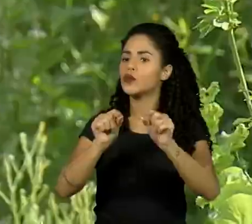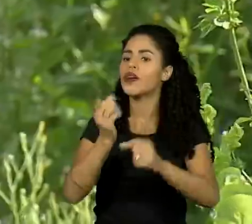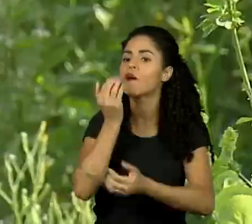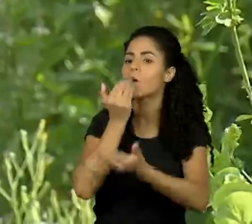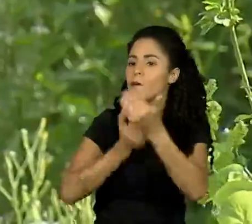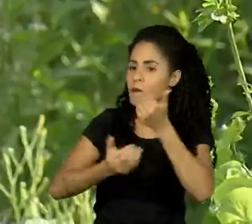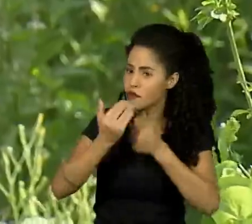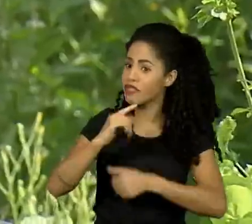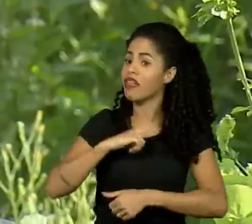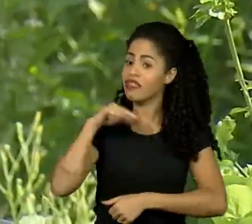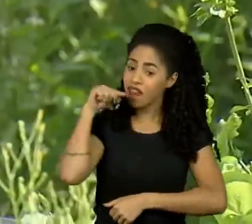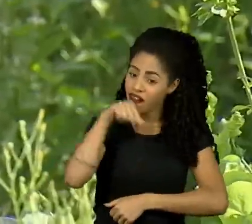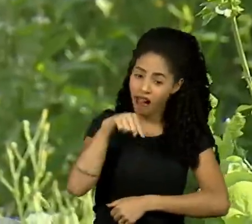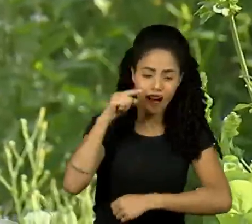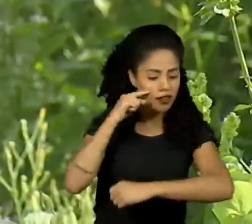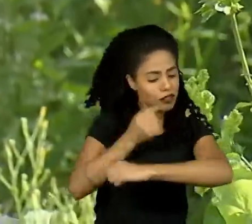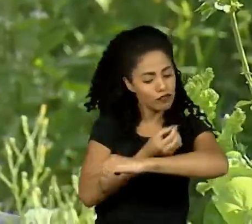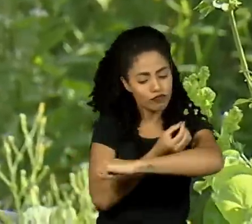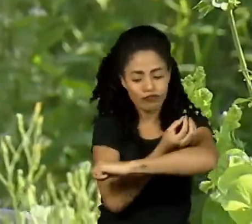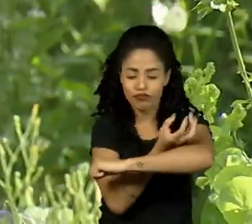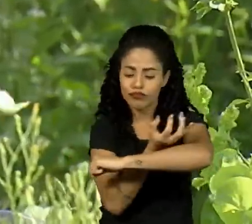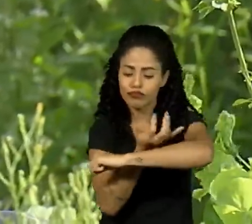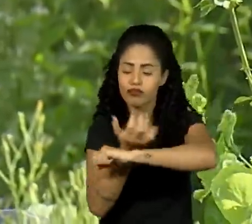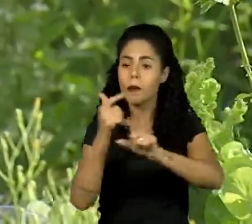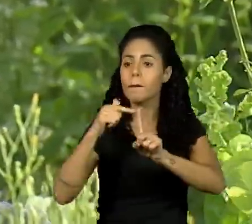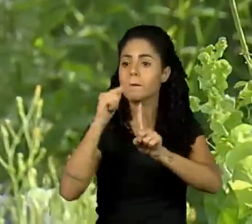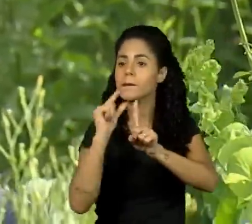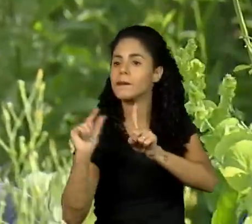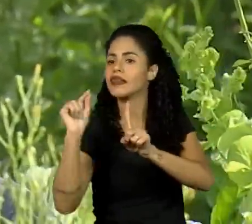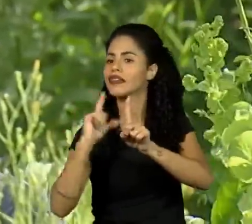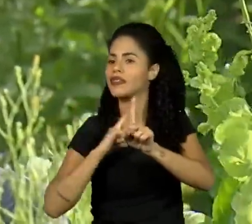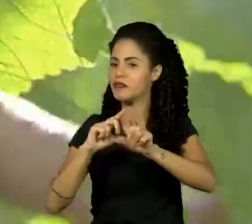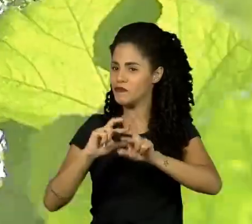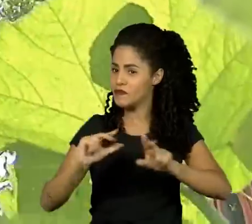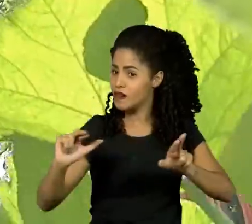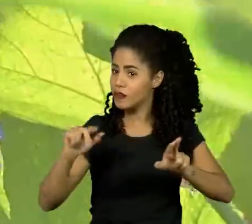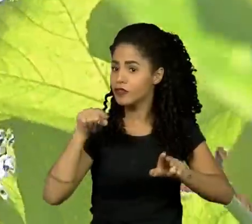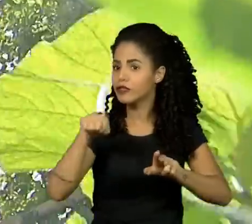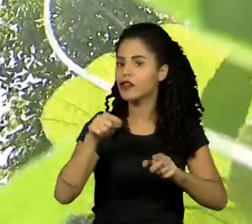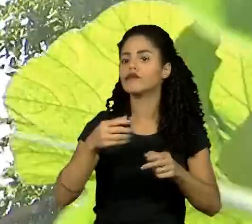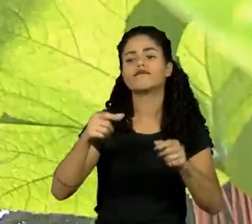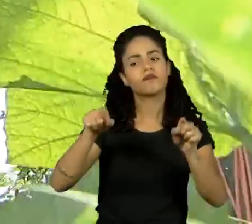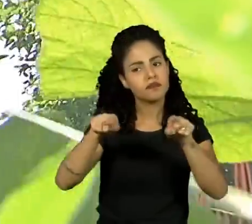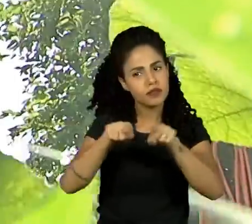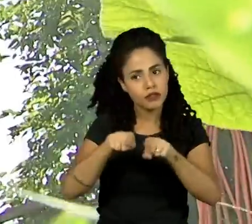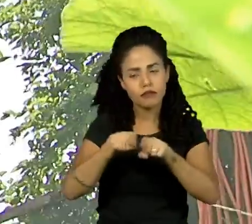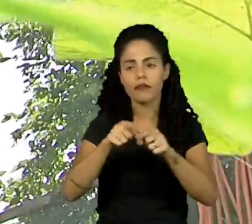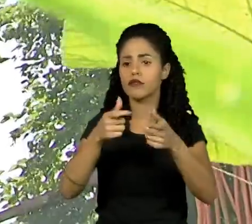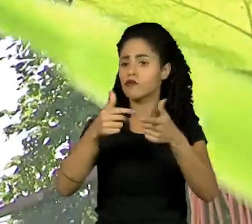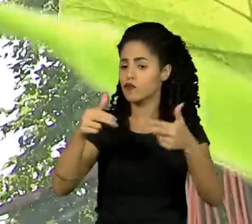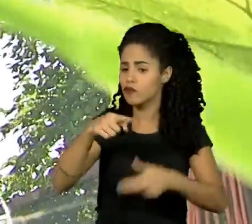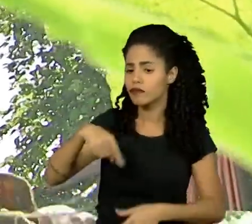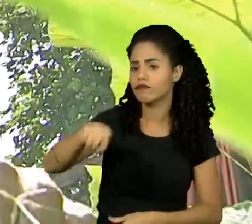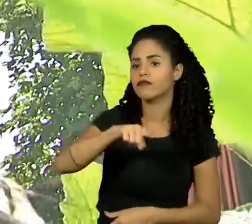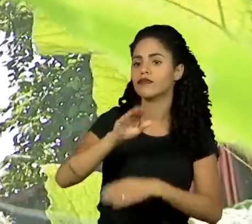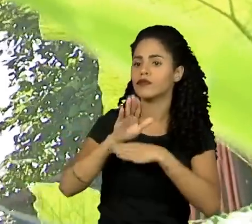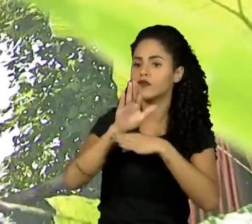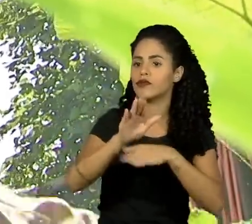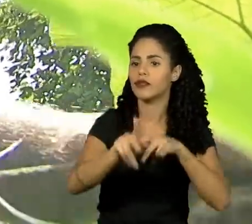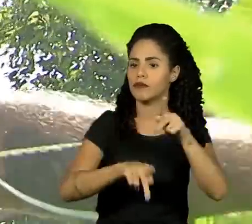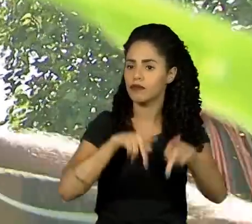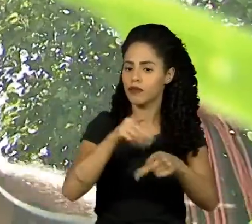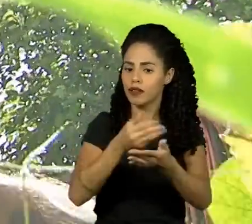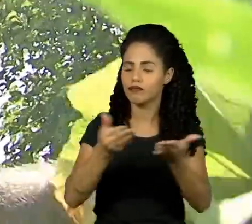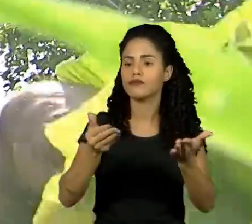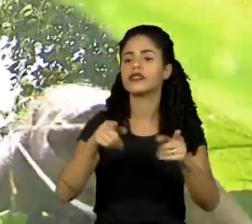sendo produzido perto, e com os extremos climáticos, né, você diminui a distância, né, o transporte,